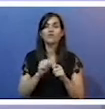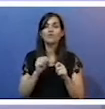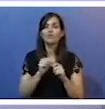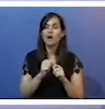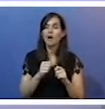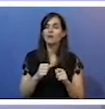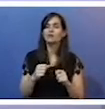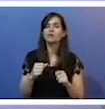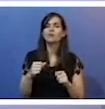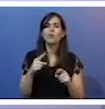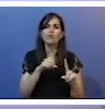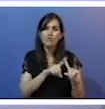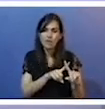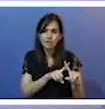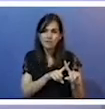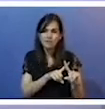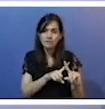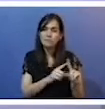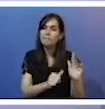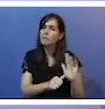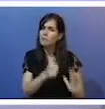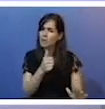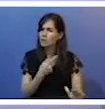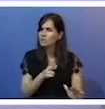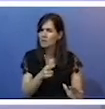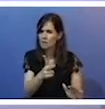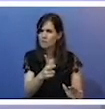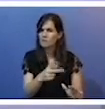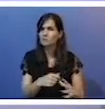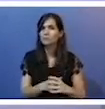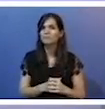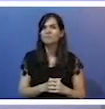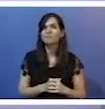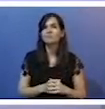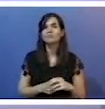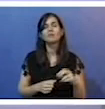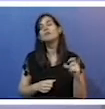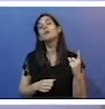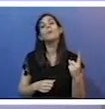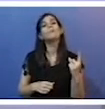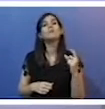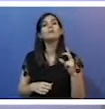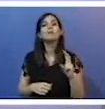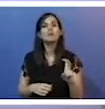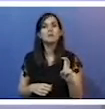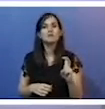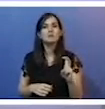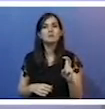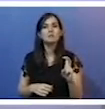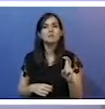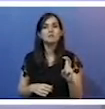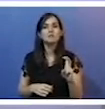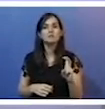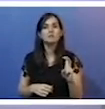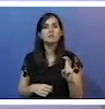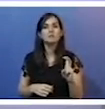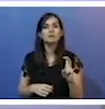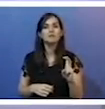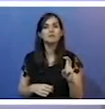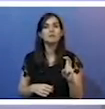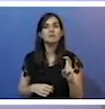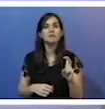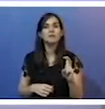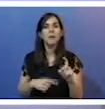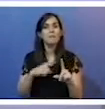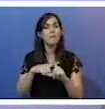conta de vezes primeiro Neto em conta de vezes de mais faz às vezes primeiro 35 da 15 certo eu vou